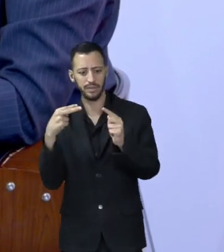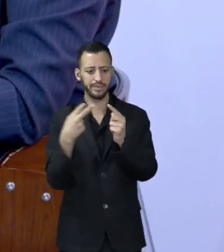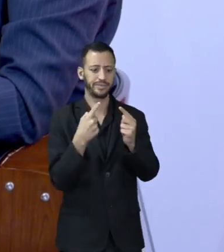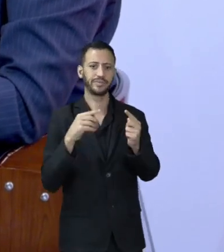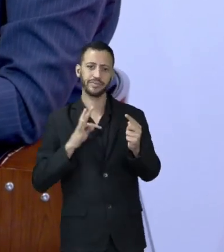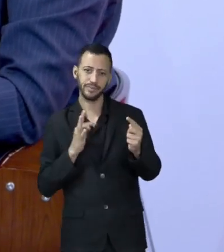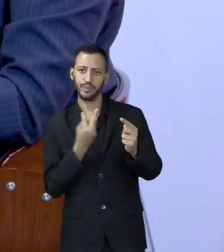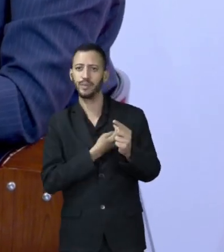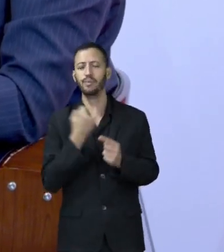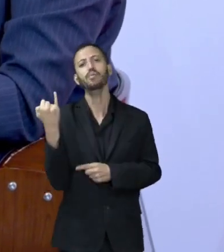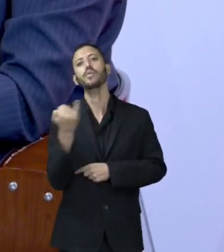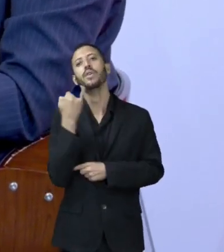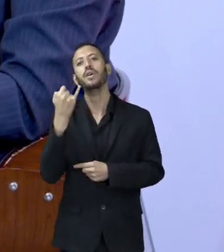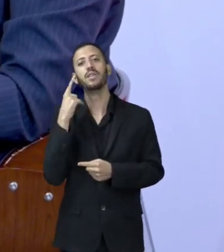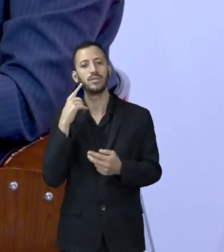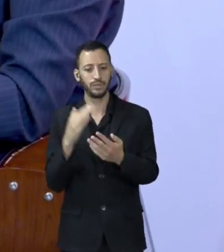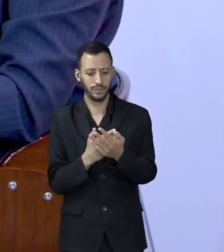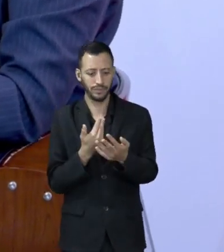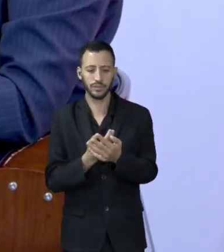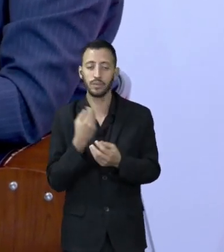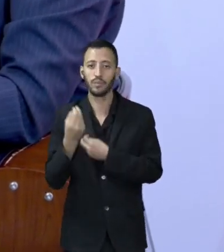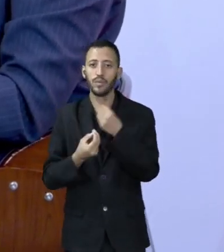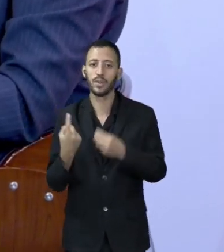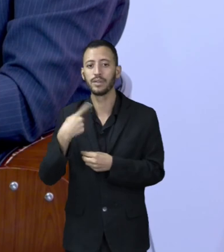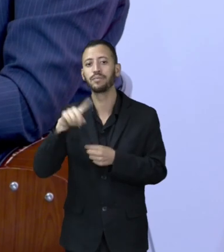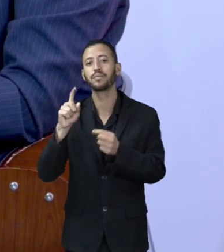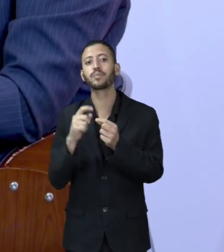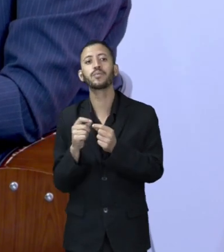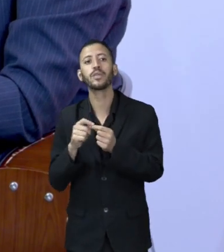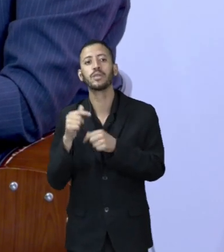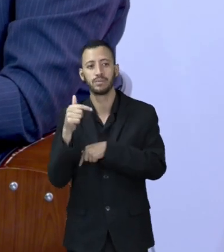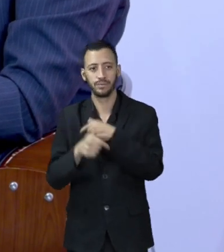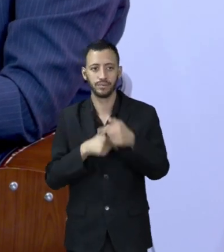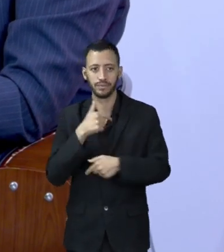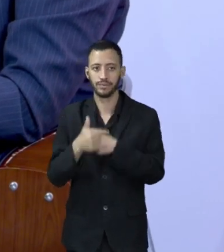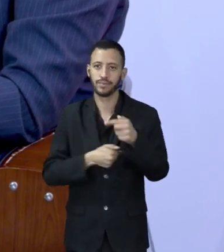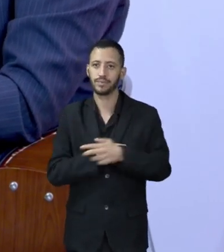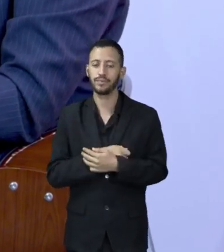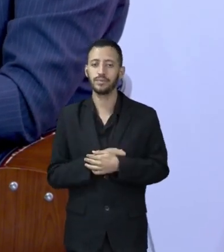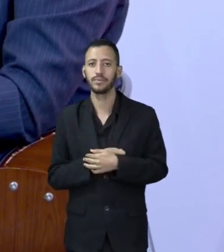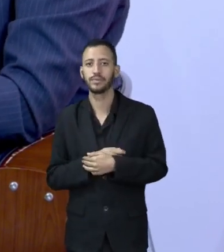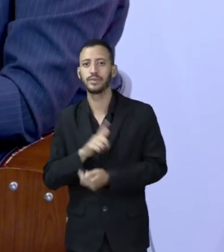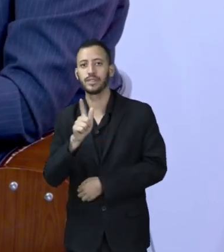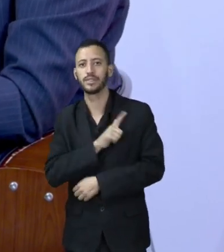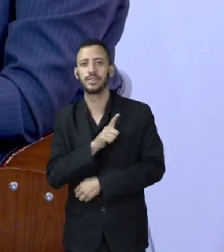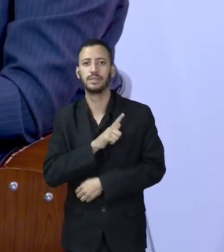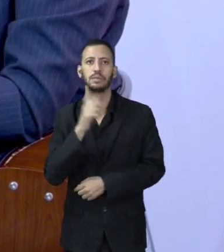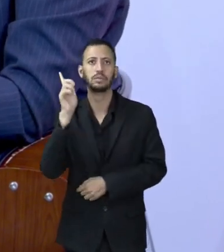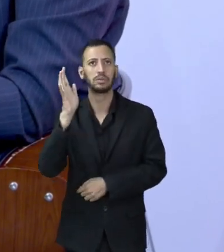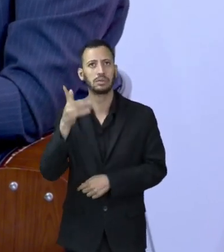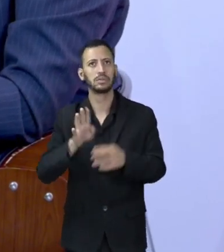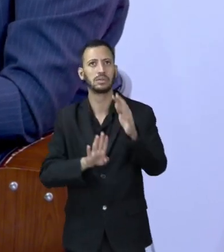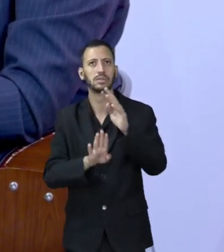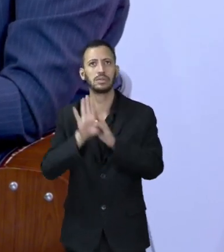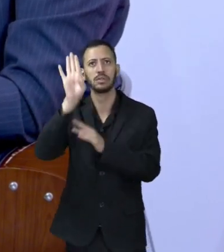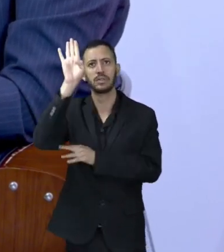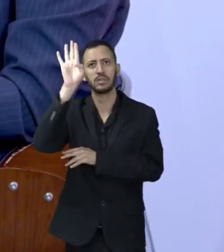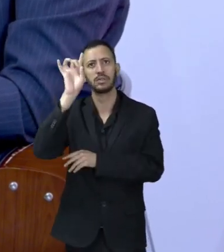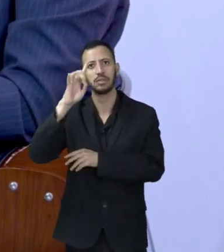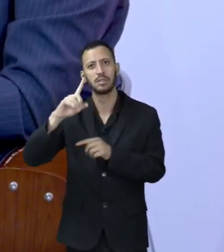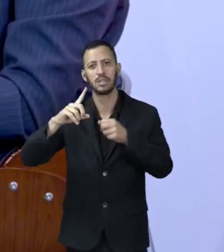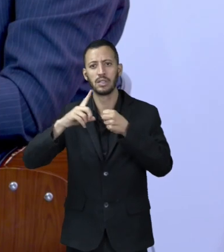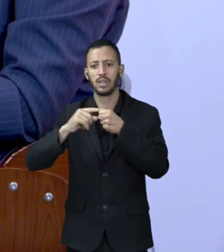dessa importância também dessa revista, né, como é que foi fazer esse trabalho, né, que teve aí um recorde, inclusive, de